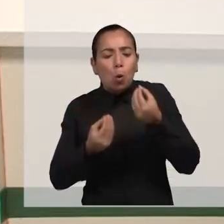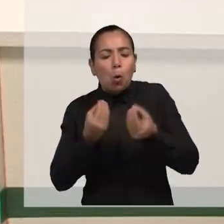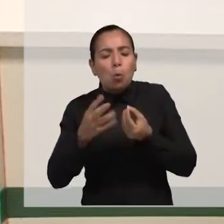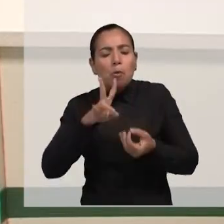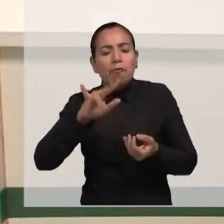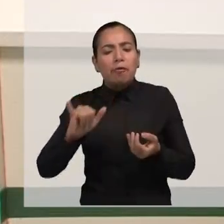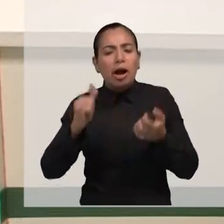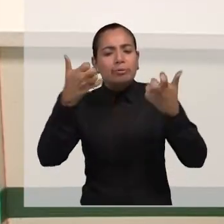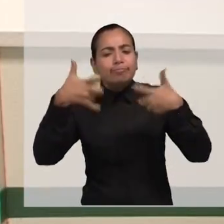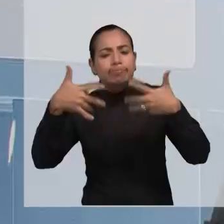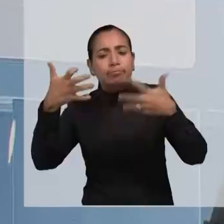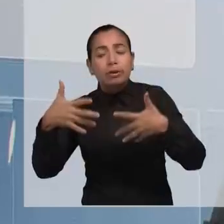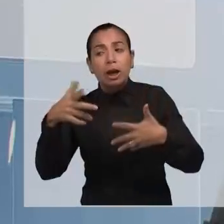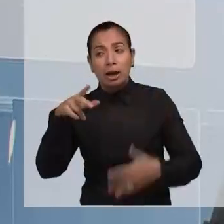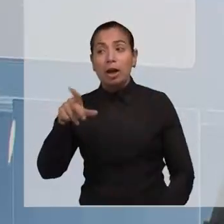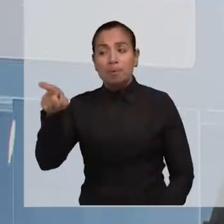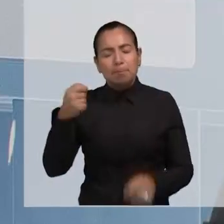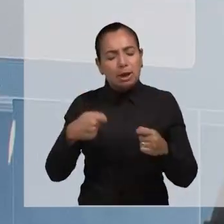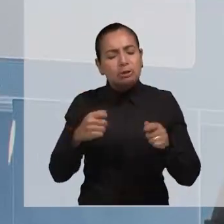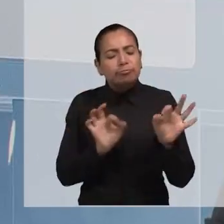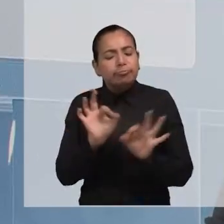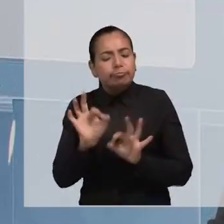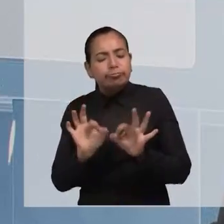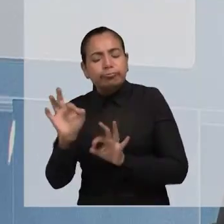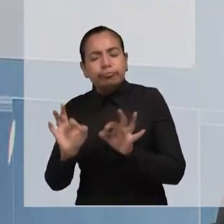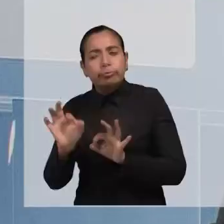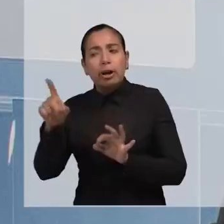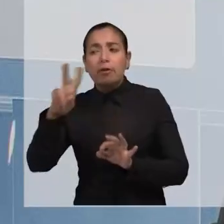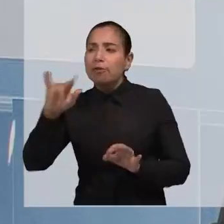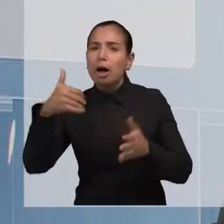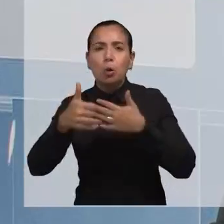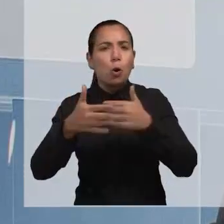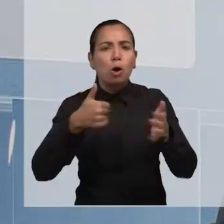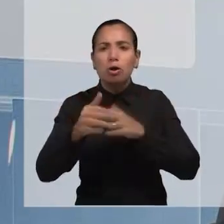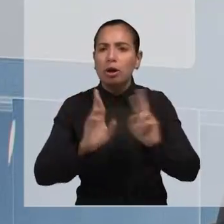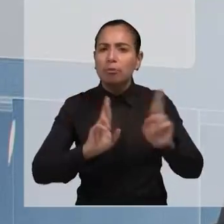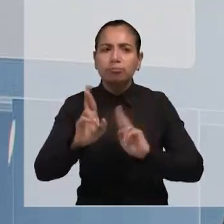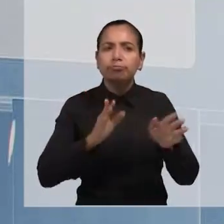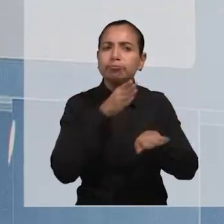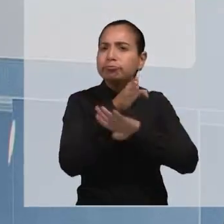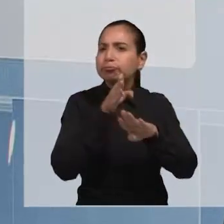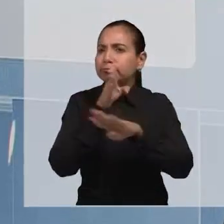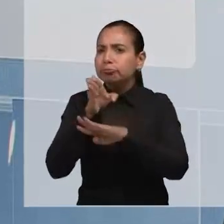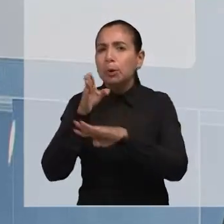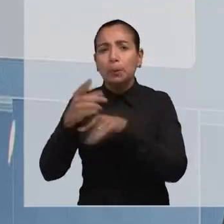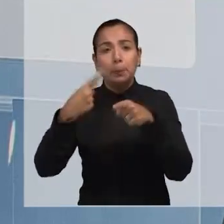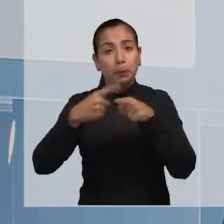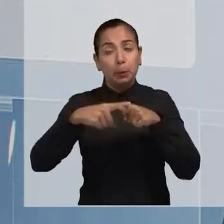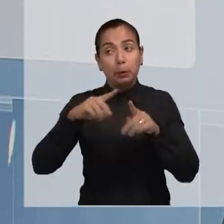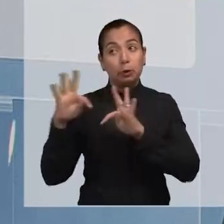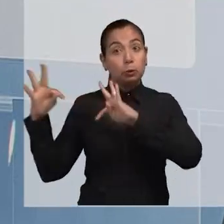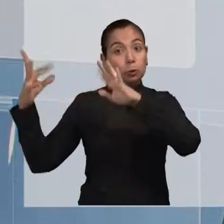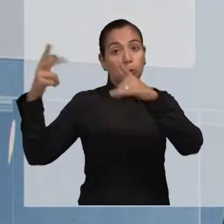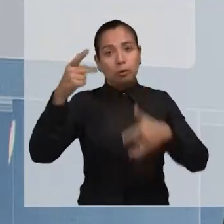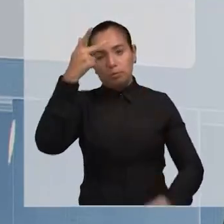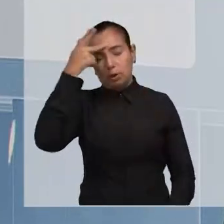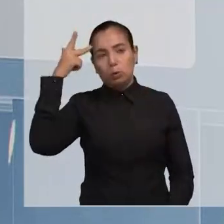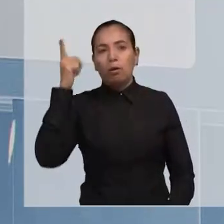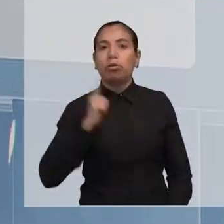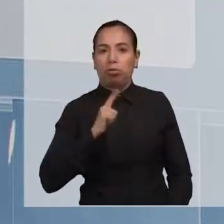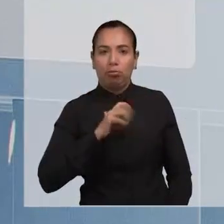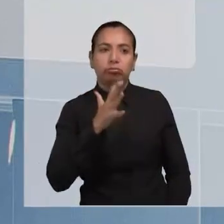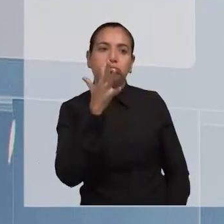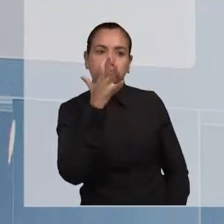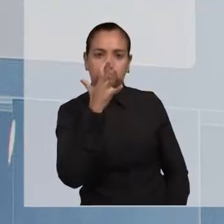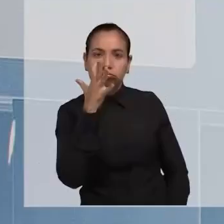e vai para qualquer entrevista, sabendo que todo mundo está lhe escutando, para